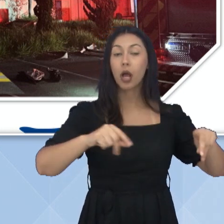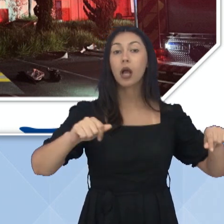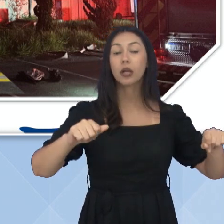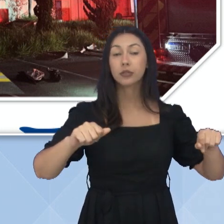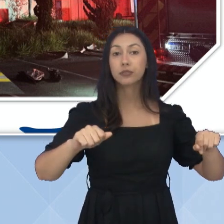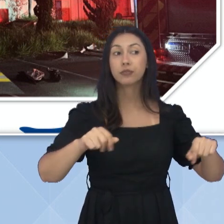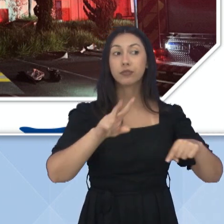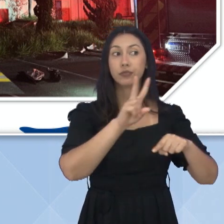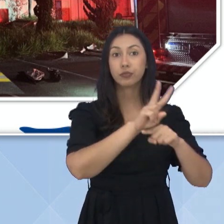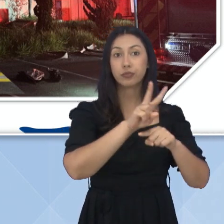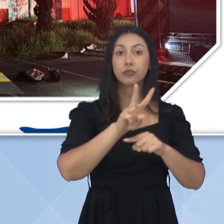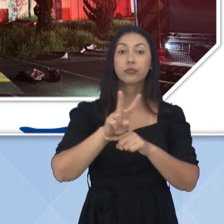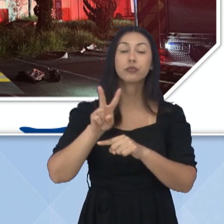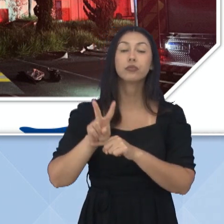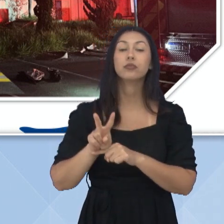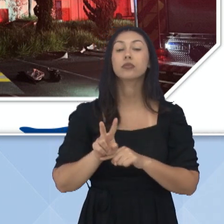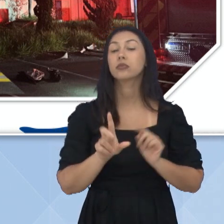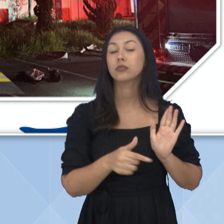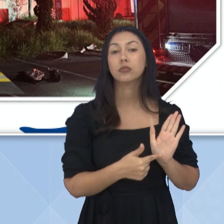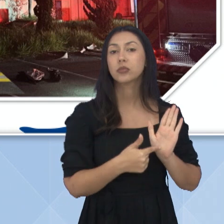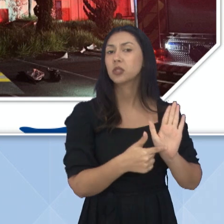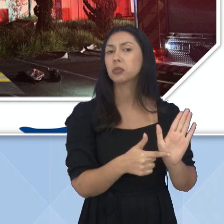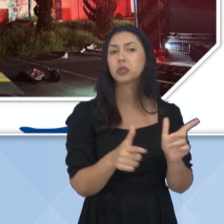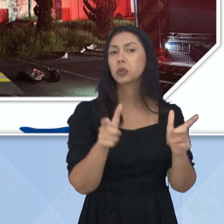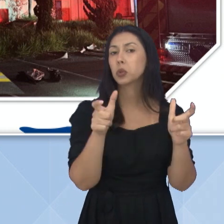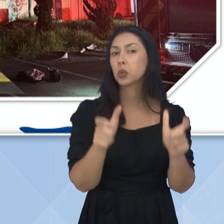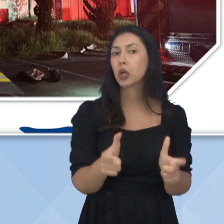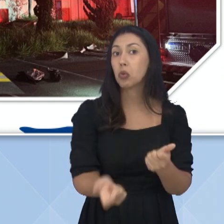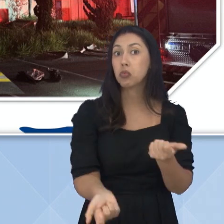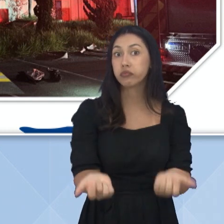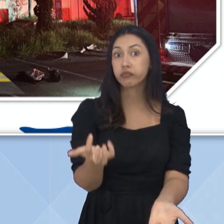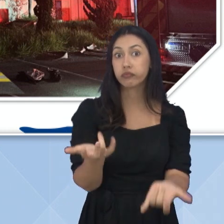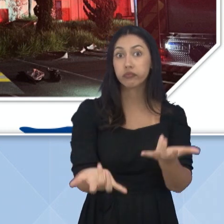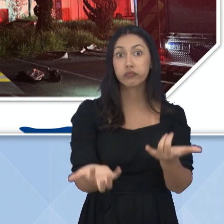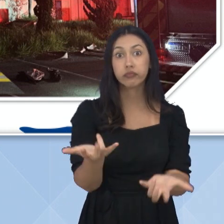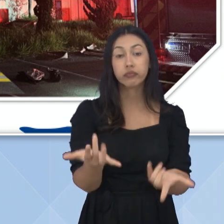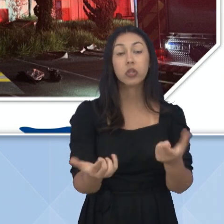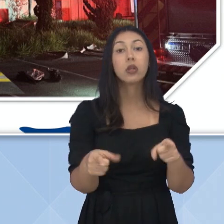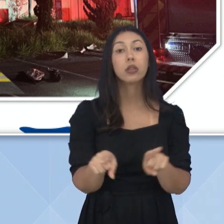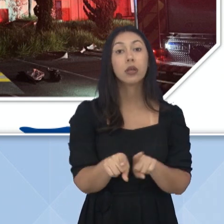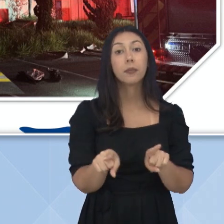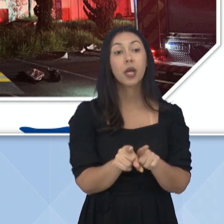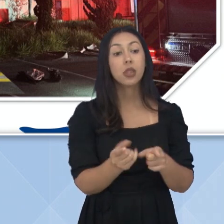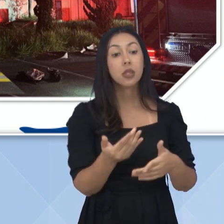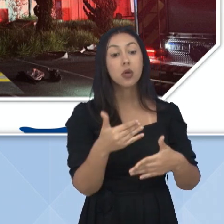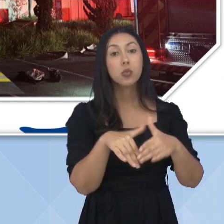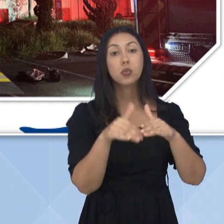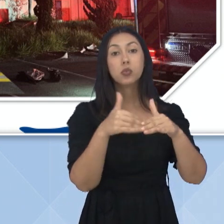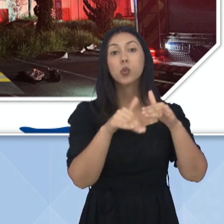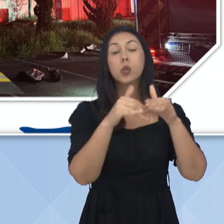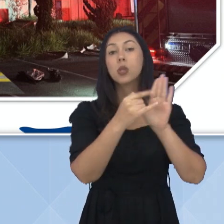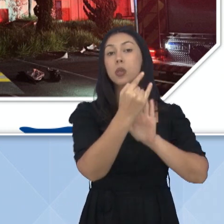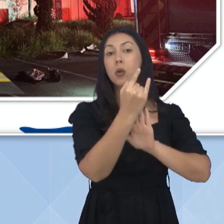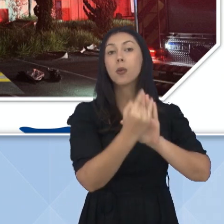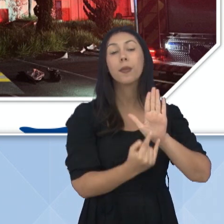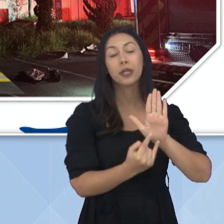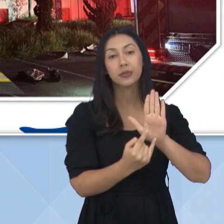local. Consta que no local do incêndio também estejam guardados documentos da